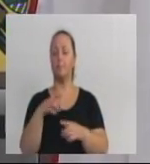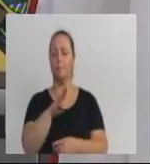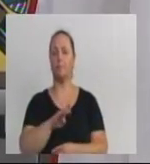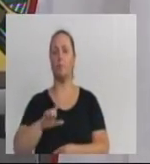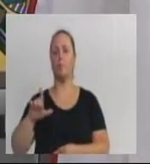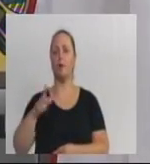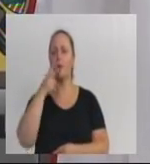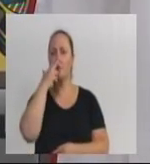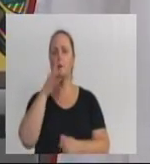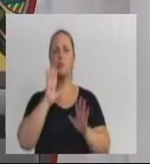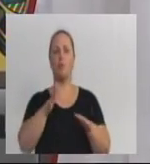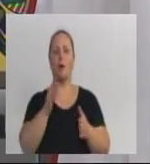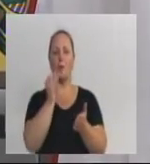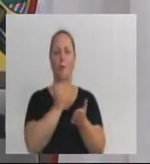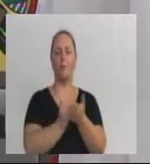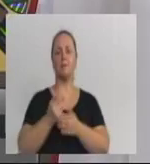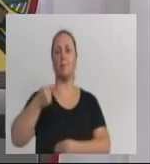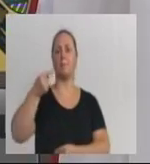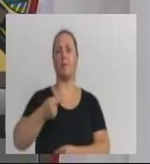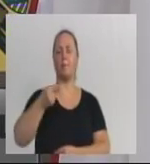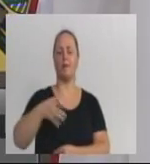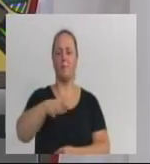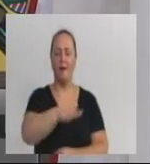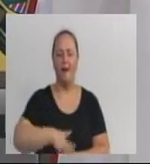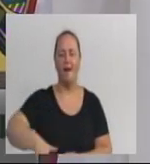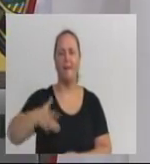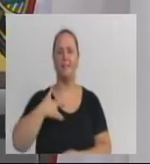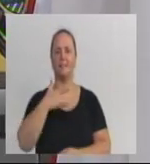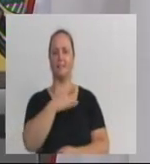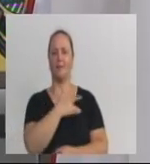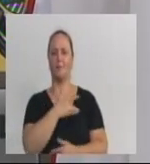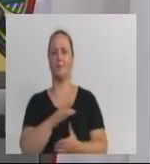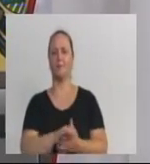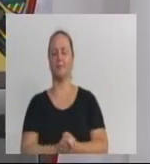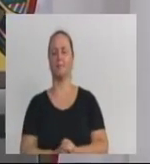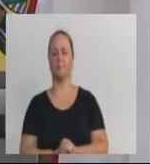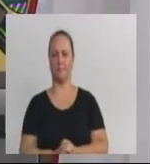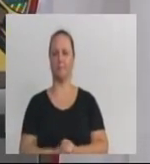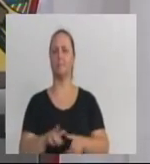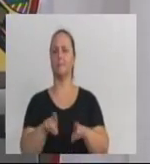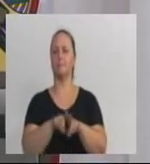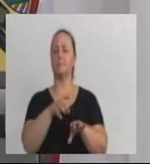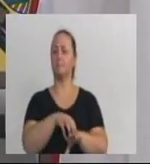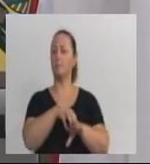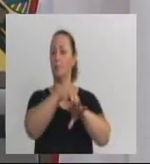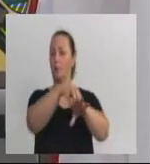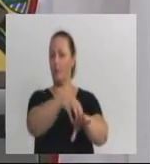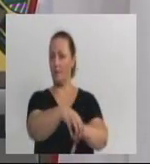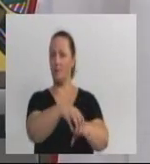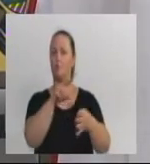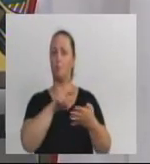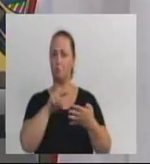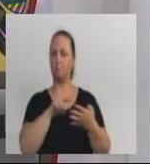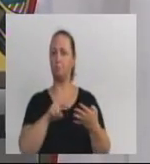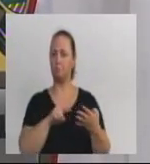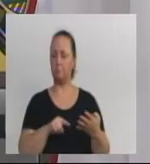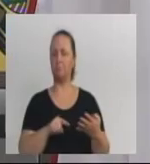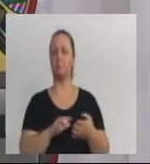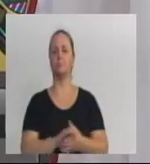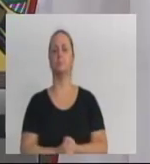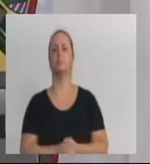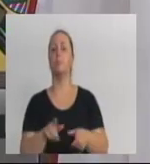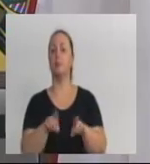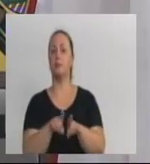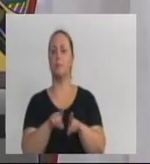em tantas ações na área da saúde. O turismo certamente seria outro eixo, prestação de